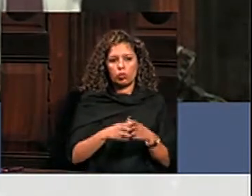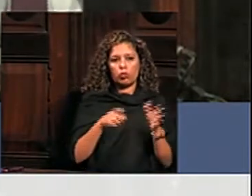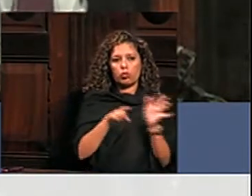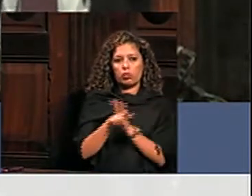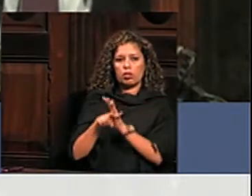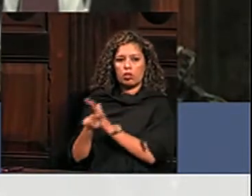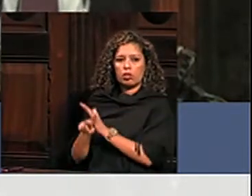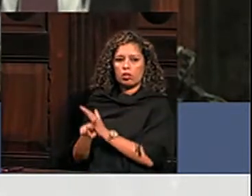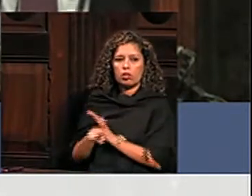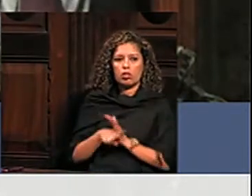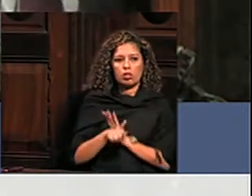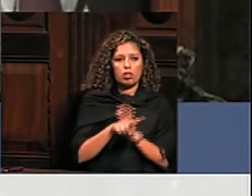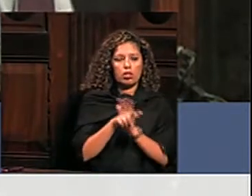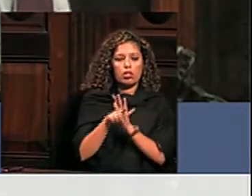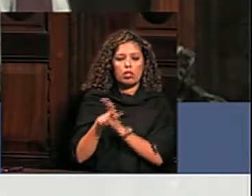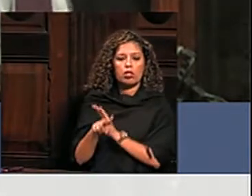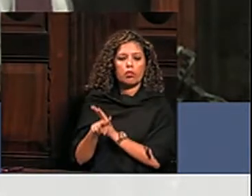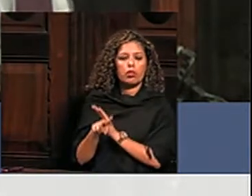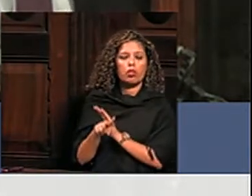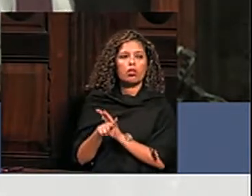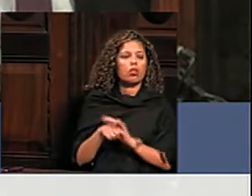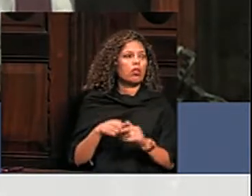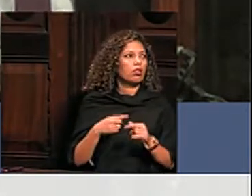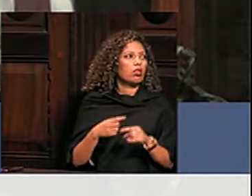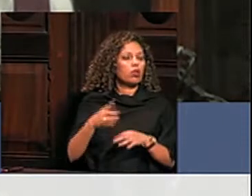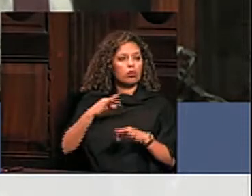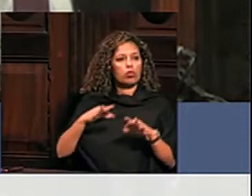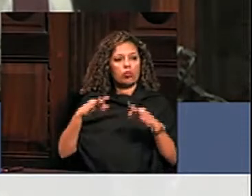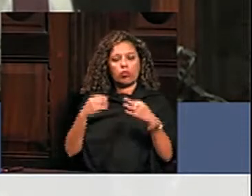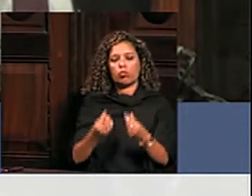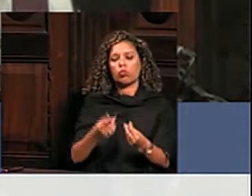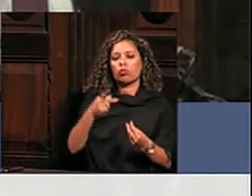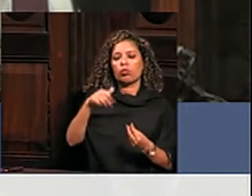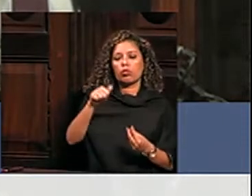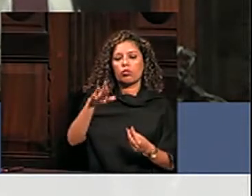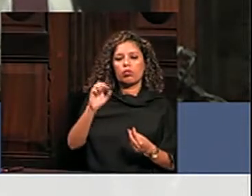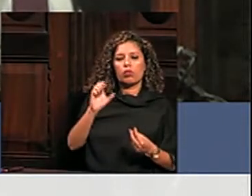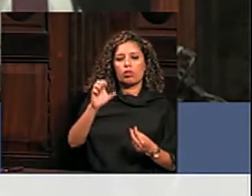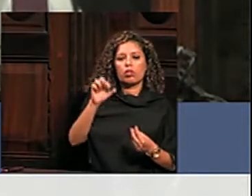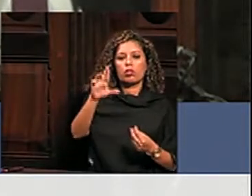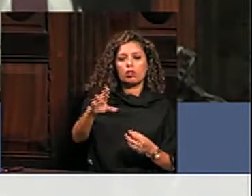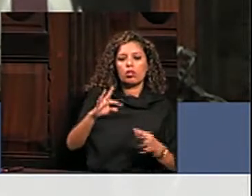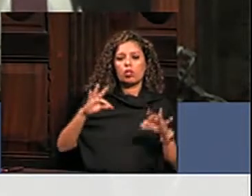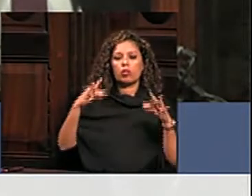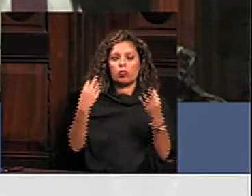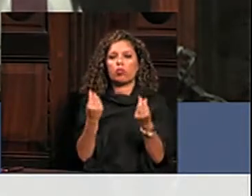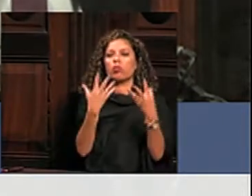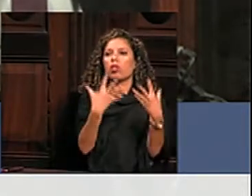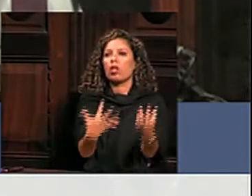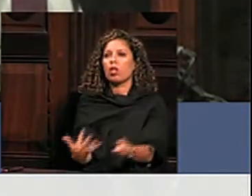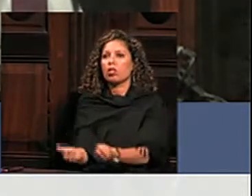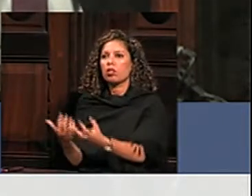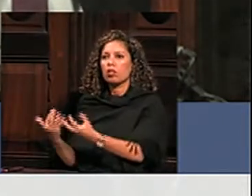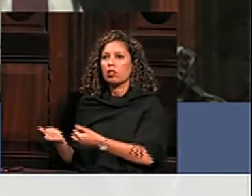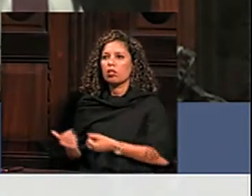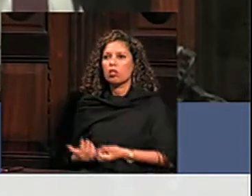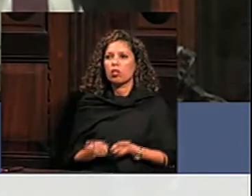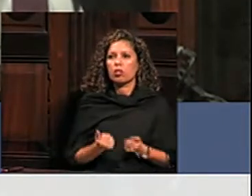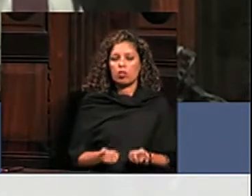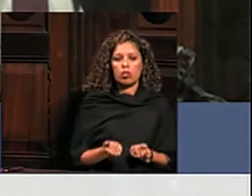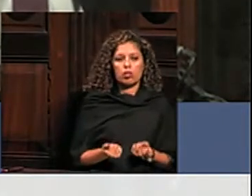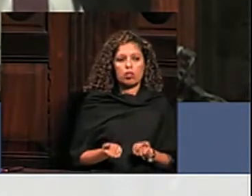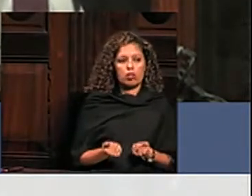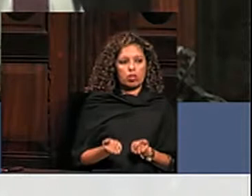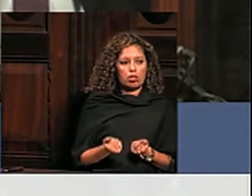pela constitucionalidade, transporte favorável, de Minas e Energia favorável, de tributação, controle e arrecadação estadual, fiscalização dos tributos estaduais favorável,